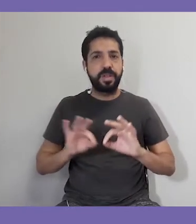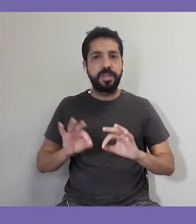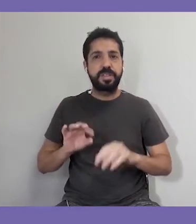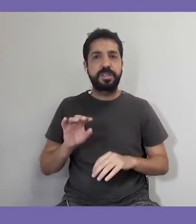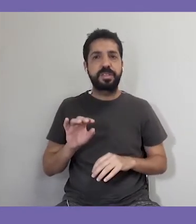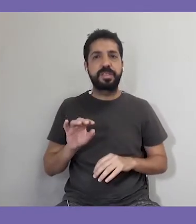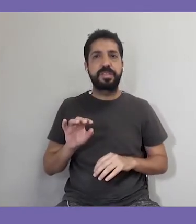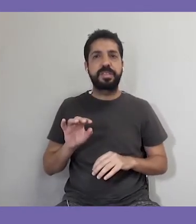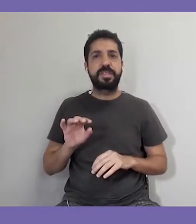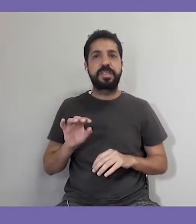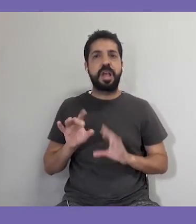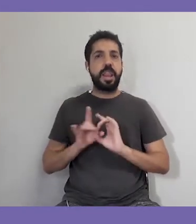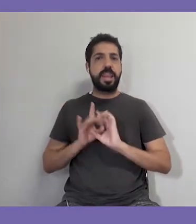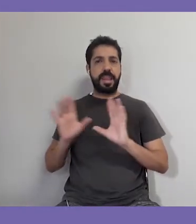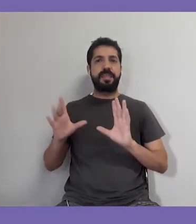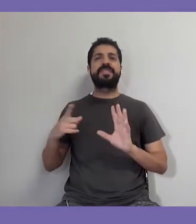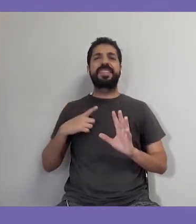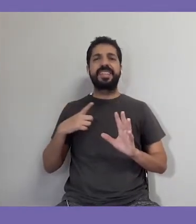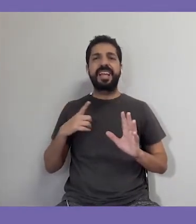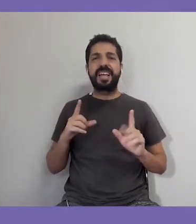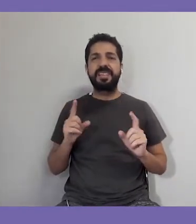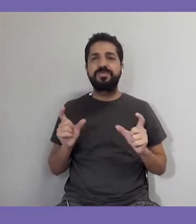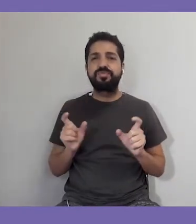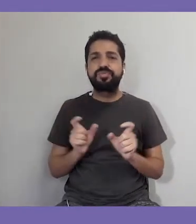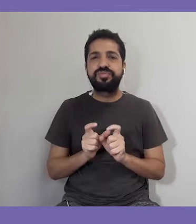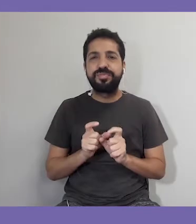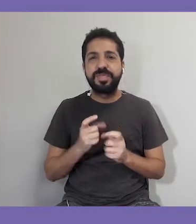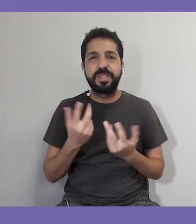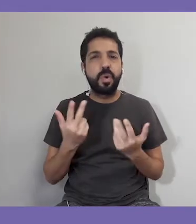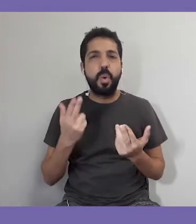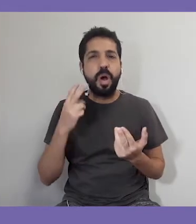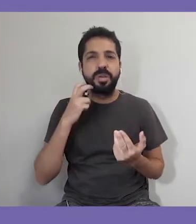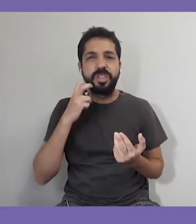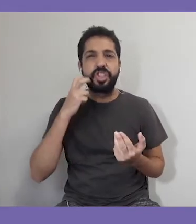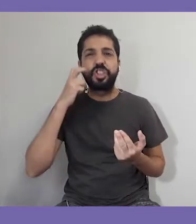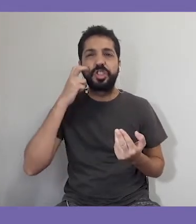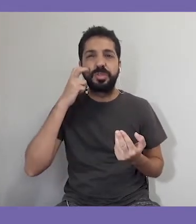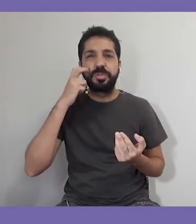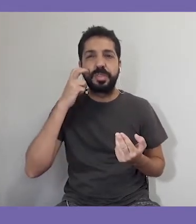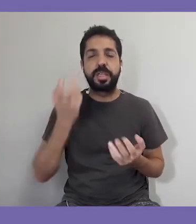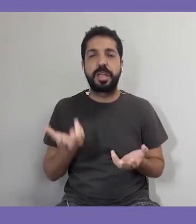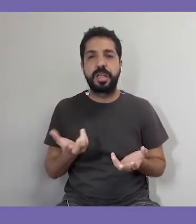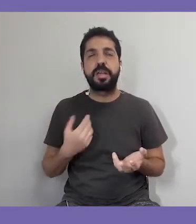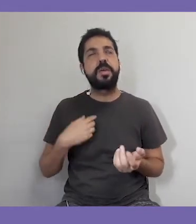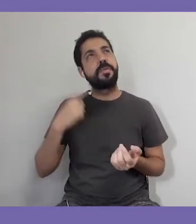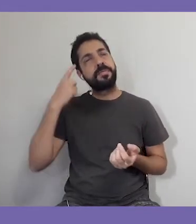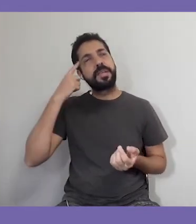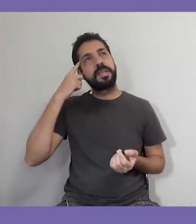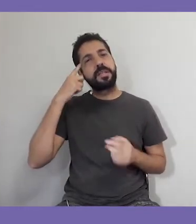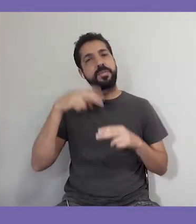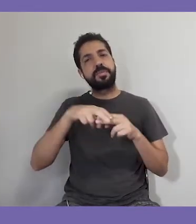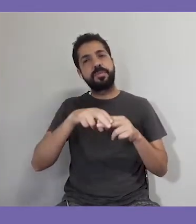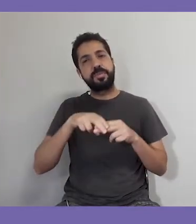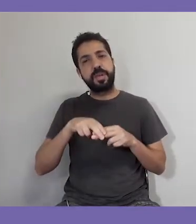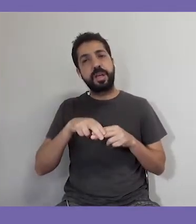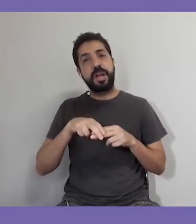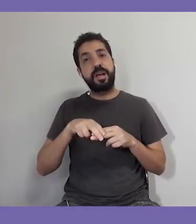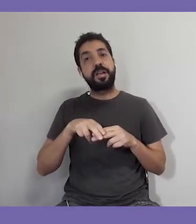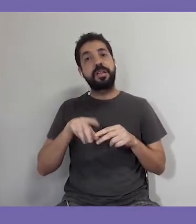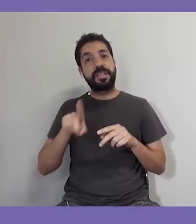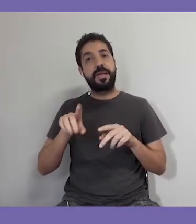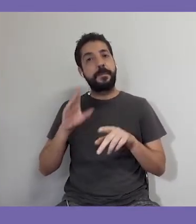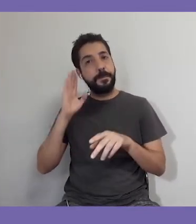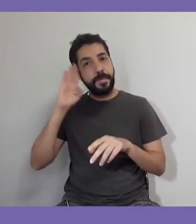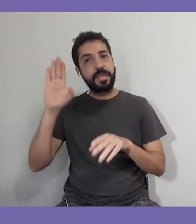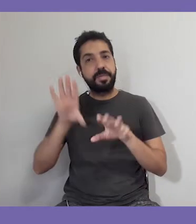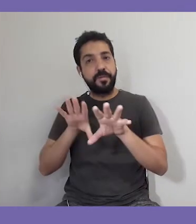a produção independente eu ainda acho um pouco tímida, né? E eu acho que é bem por causa da